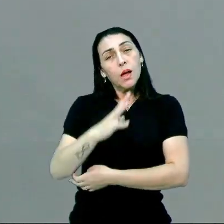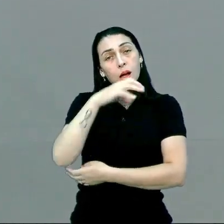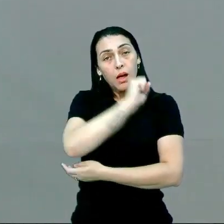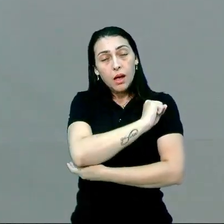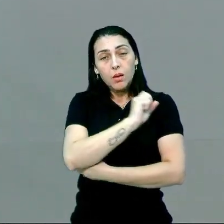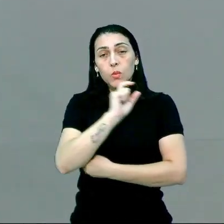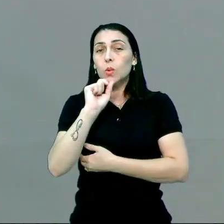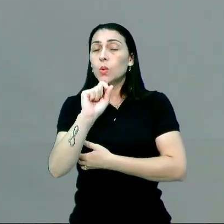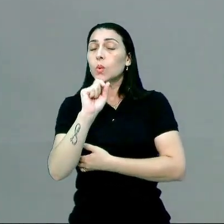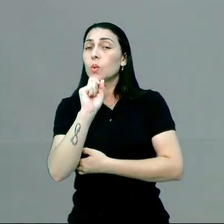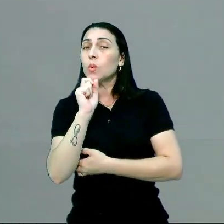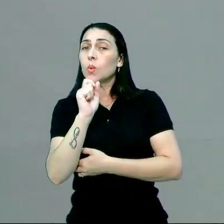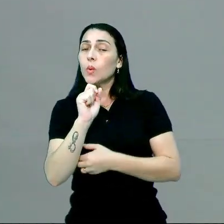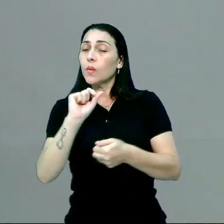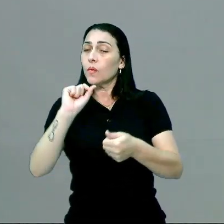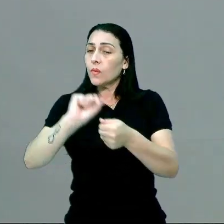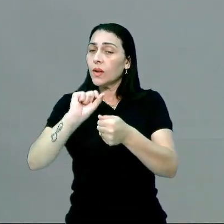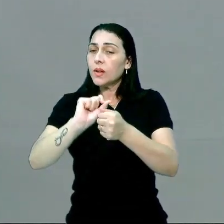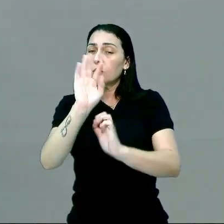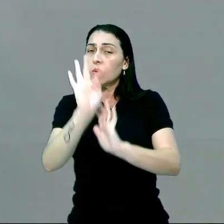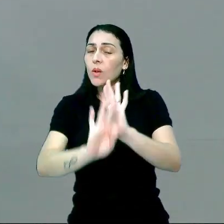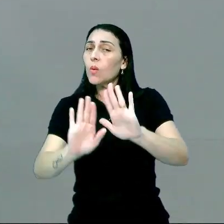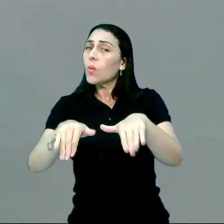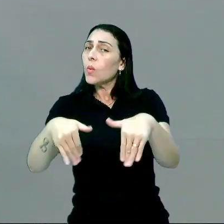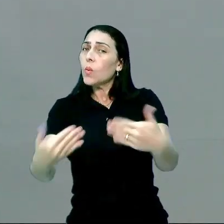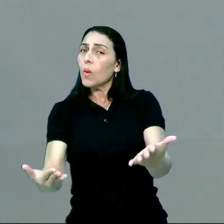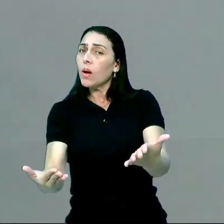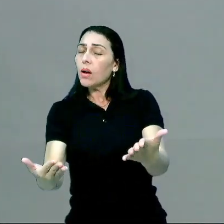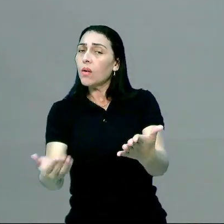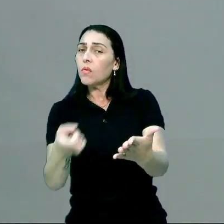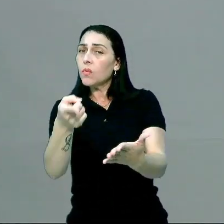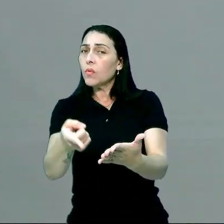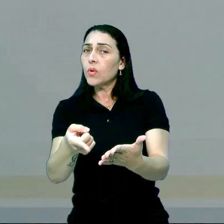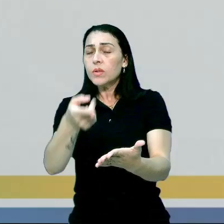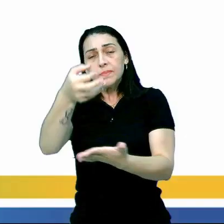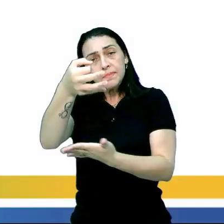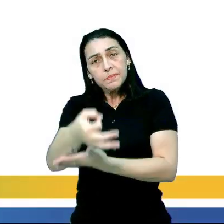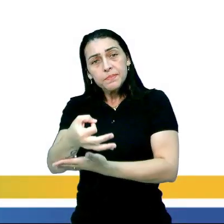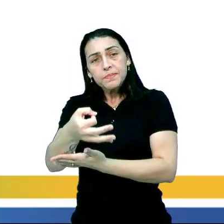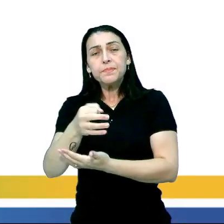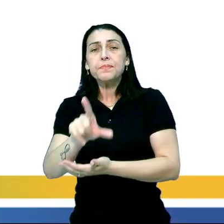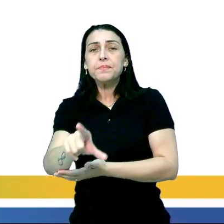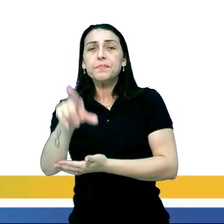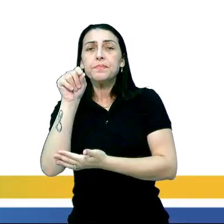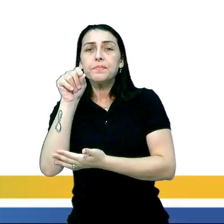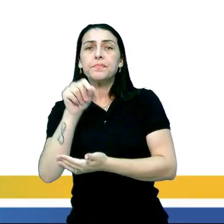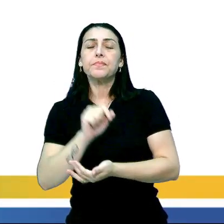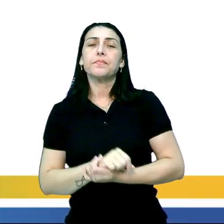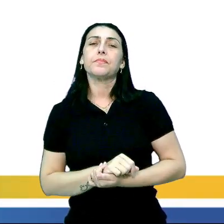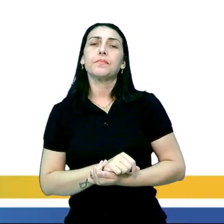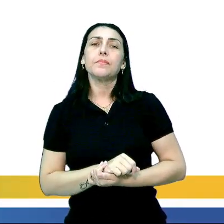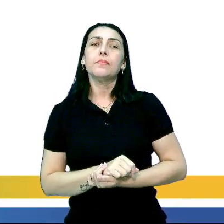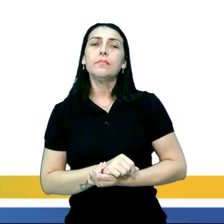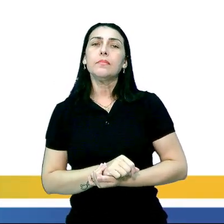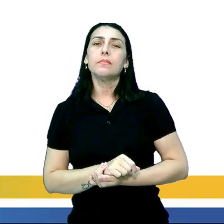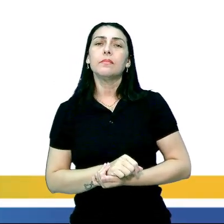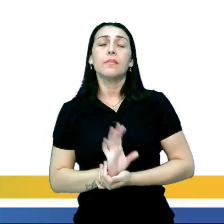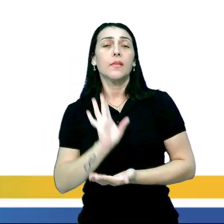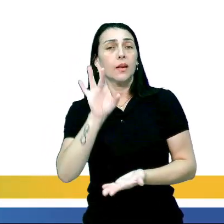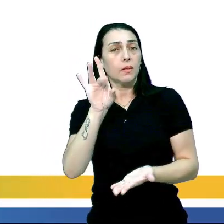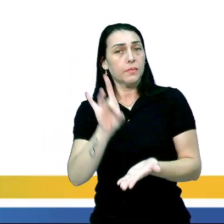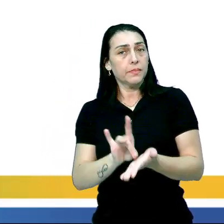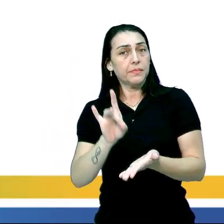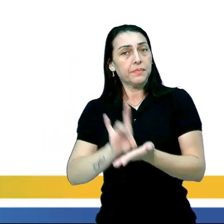rápida do que nós acabamos de fazer do texto, qual alternativa vocês marcariam? Vamos ver se vocês, de